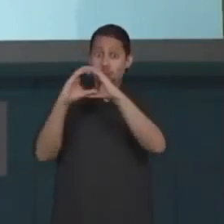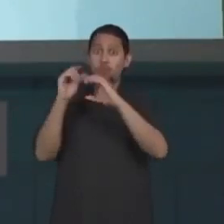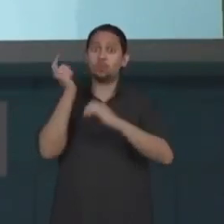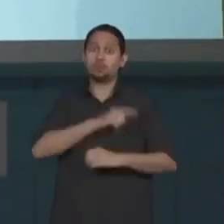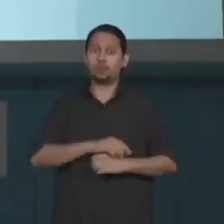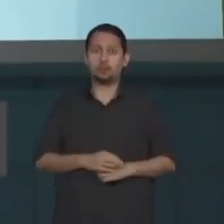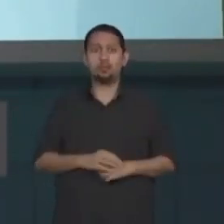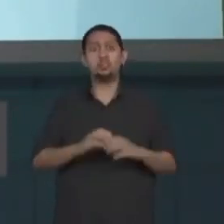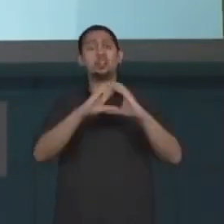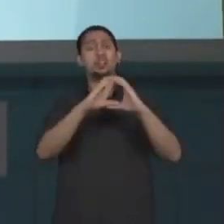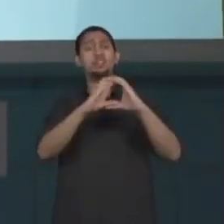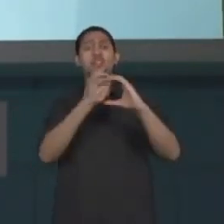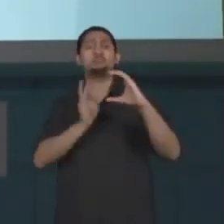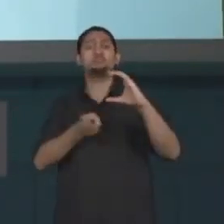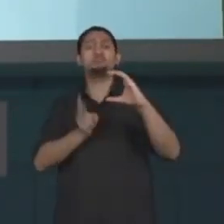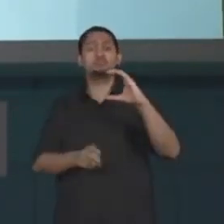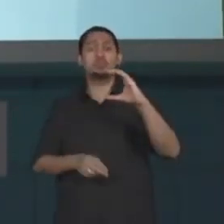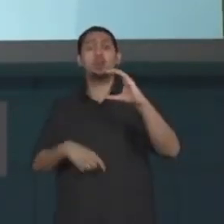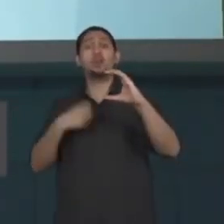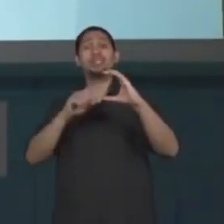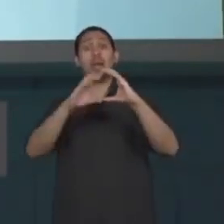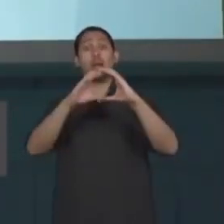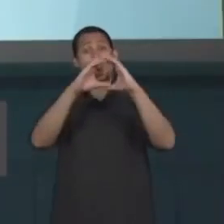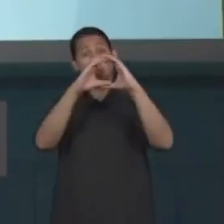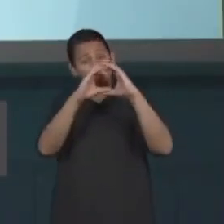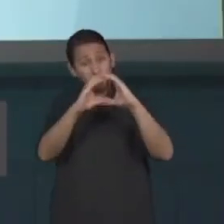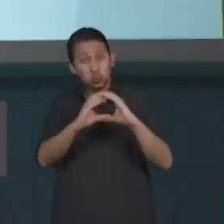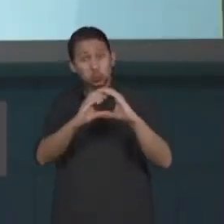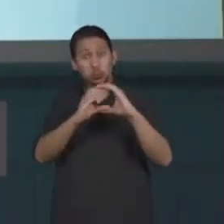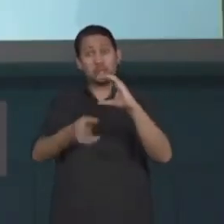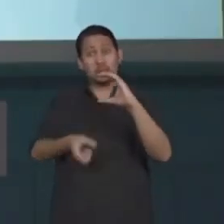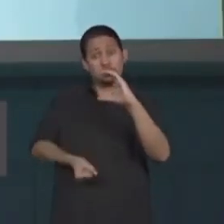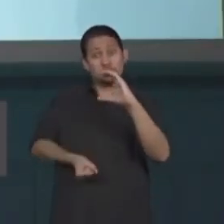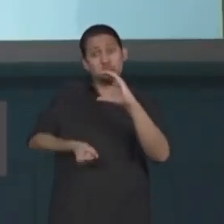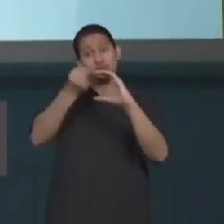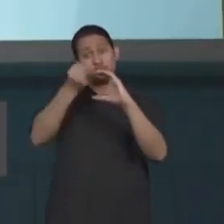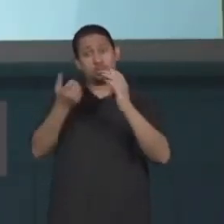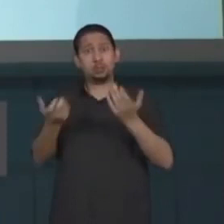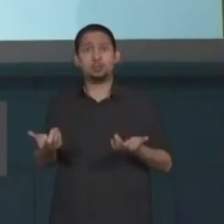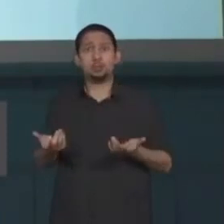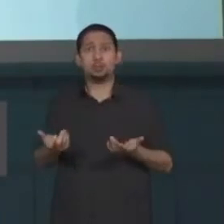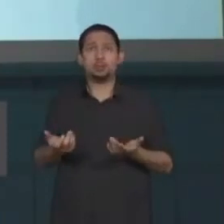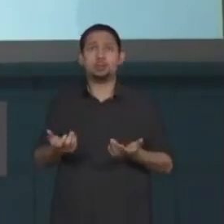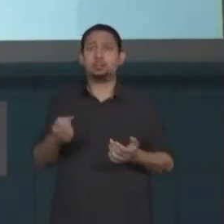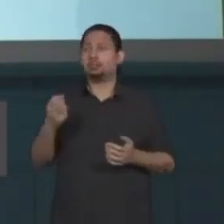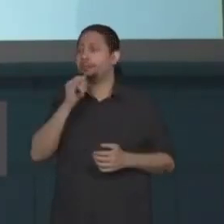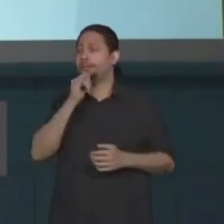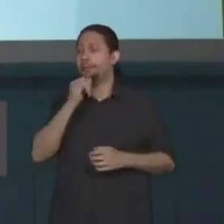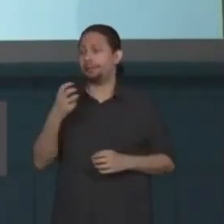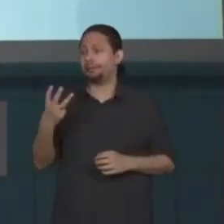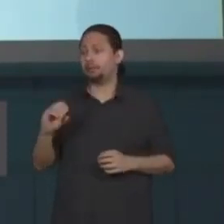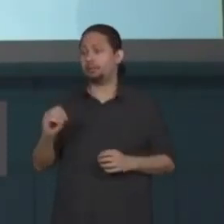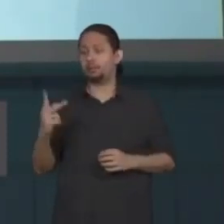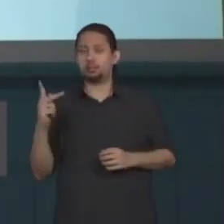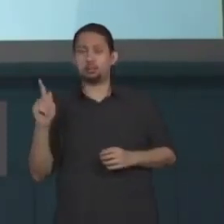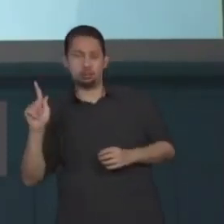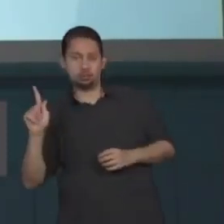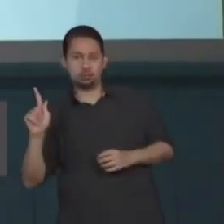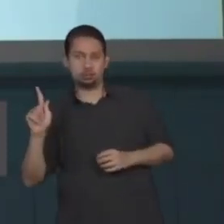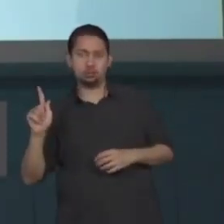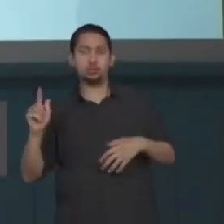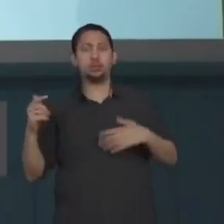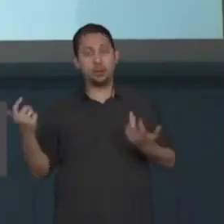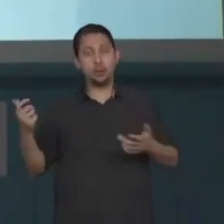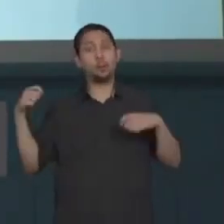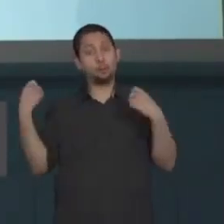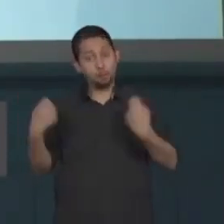estiver paradinha lá no lugar dela, eu quiser puxar um objeto com 30 quilos, eu vou precisar